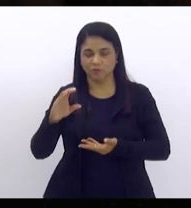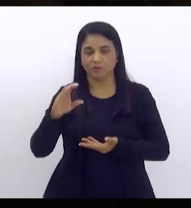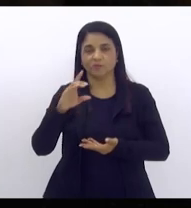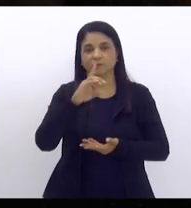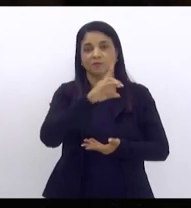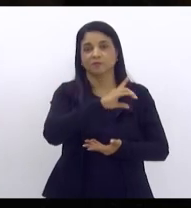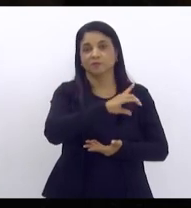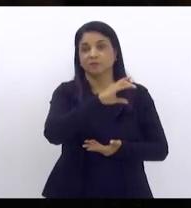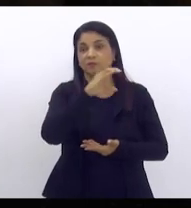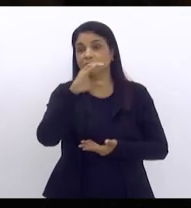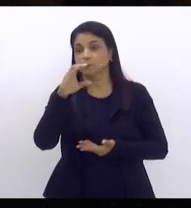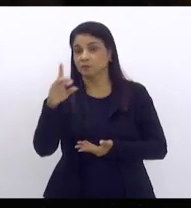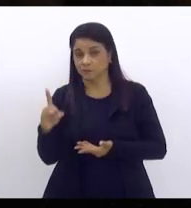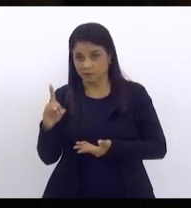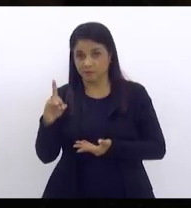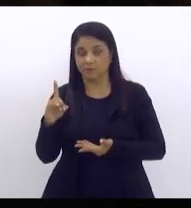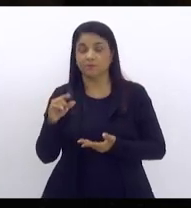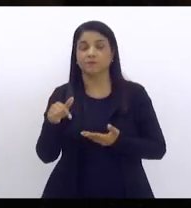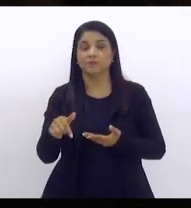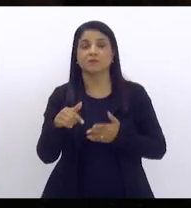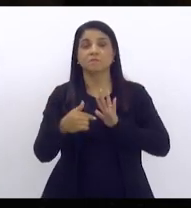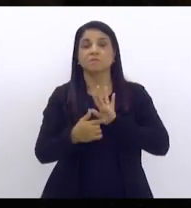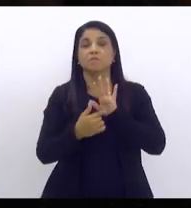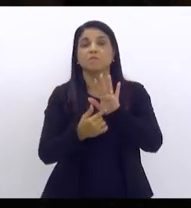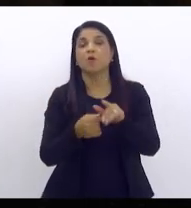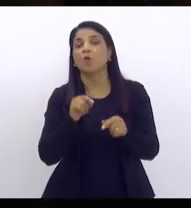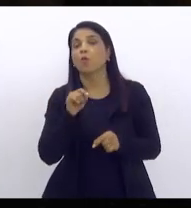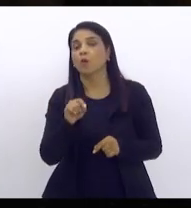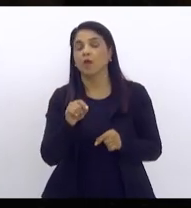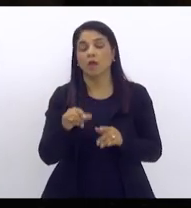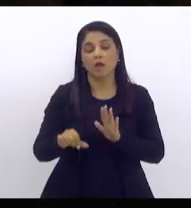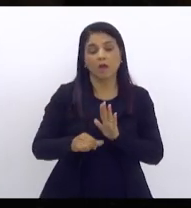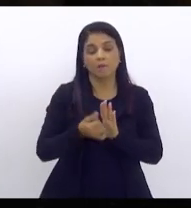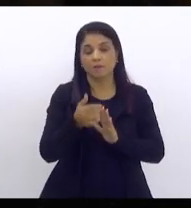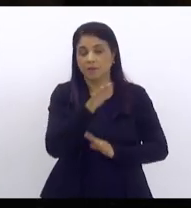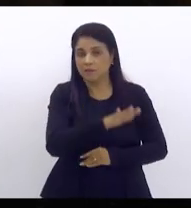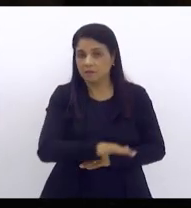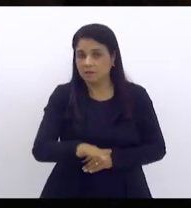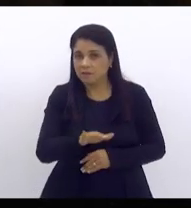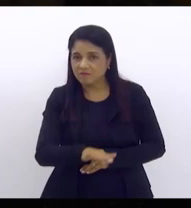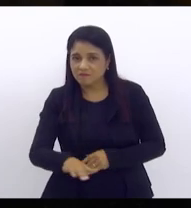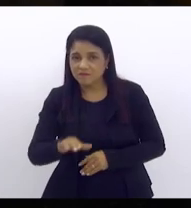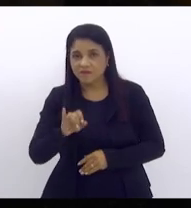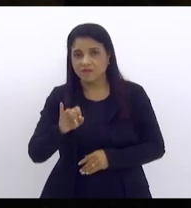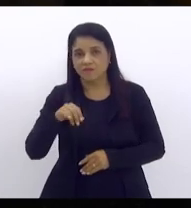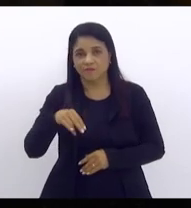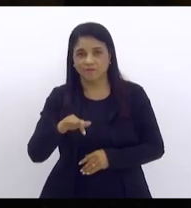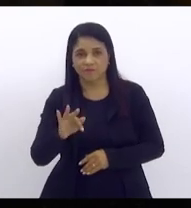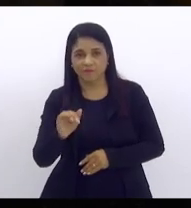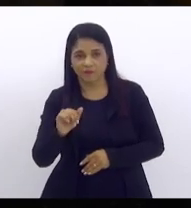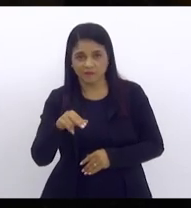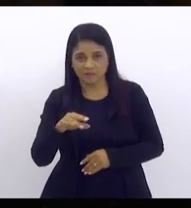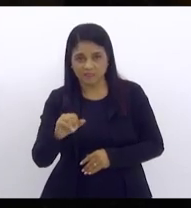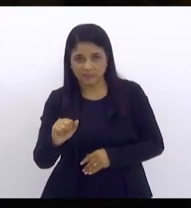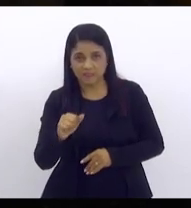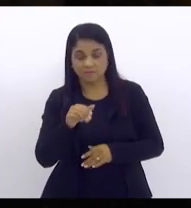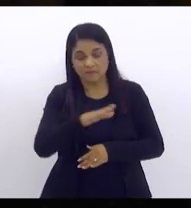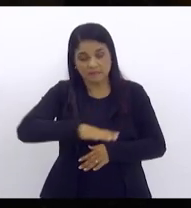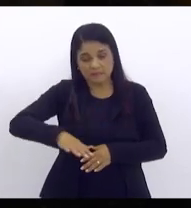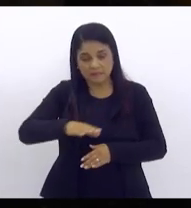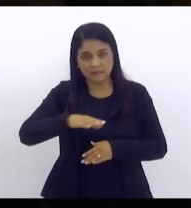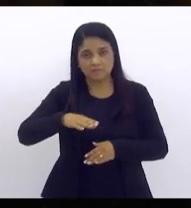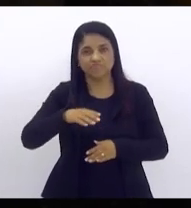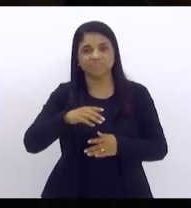também para dizer o quanto que a primeira infância, dentro desses espaços, ela é